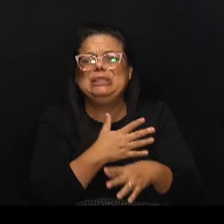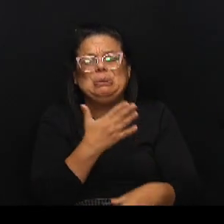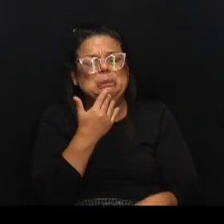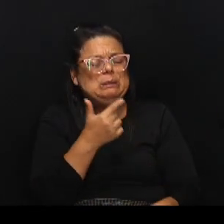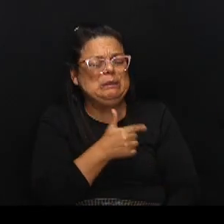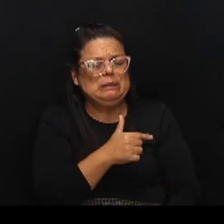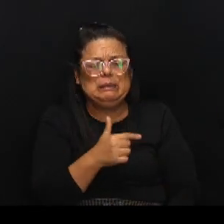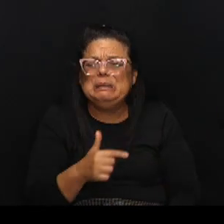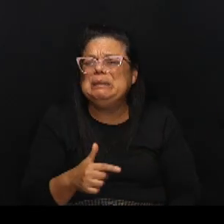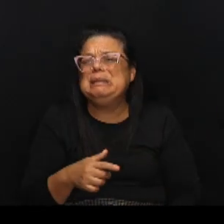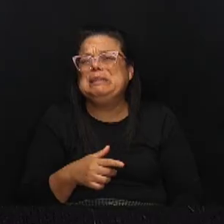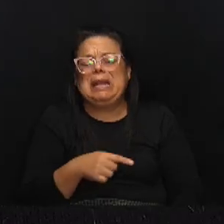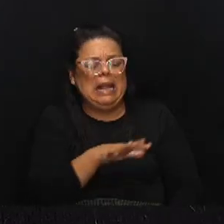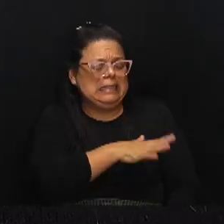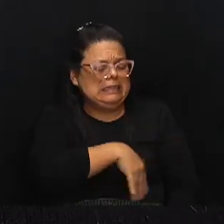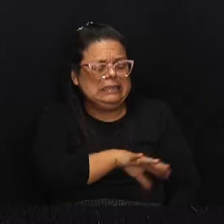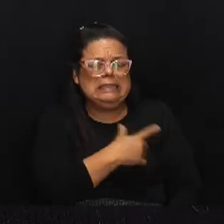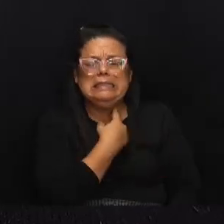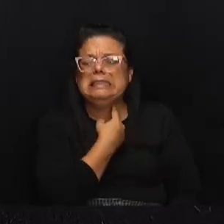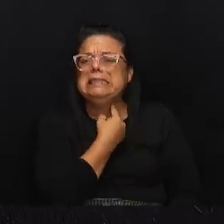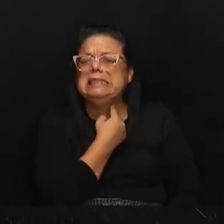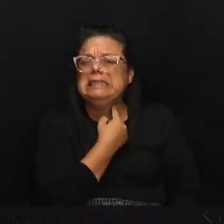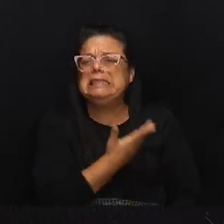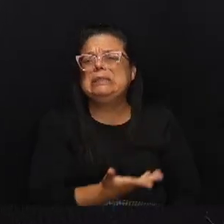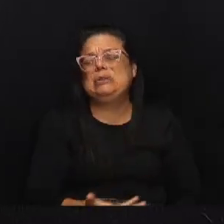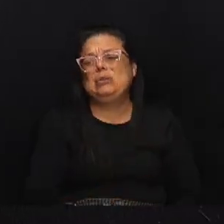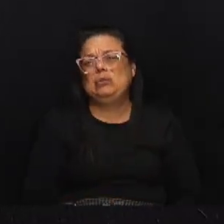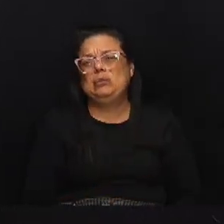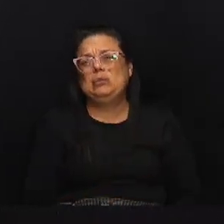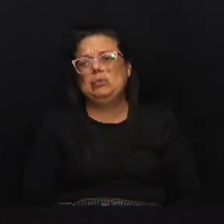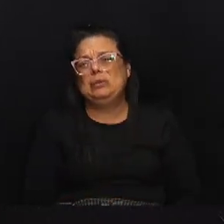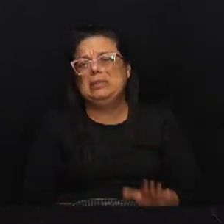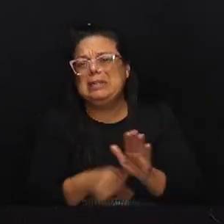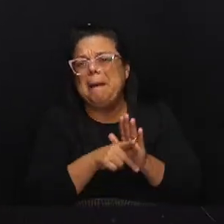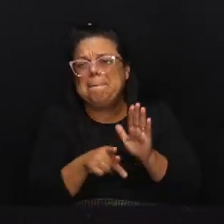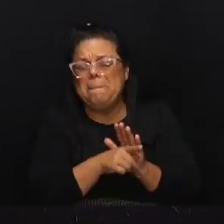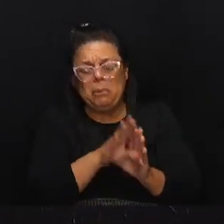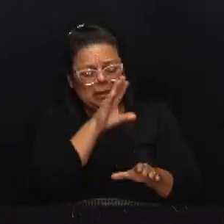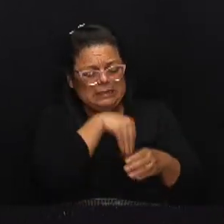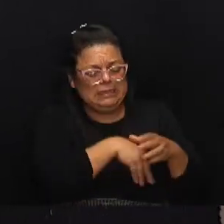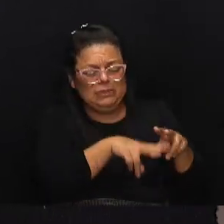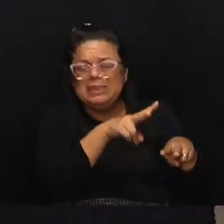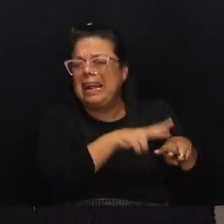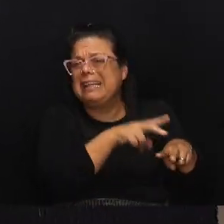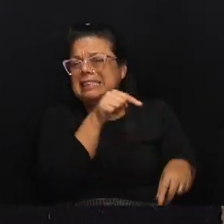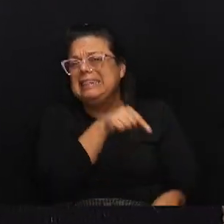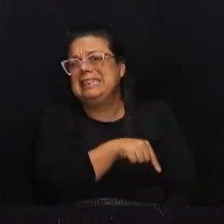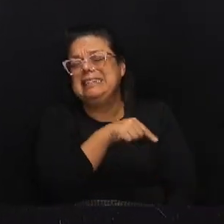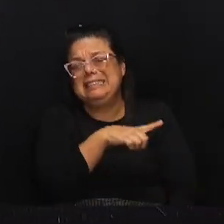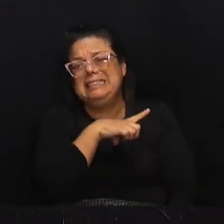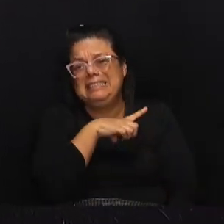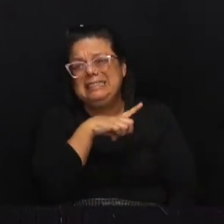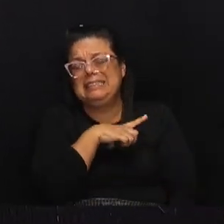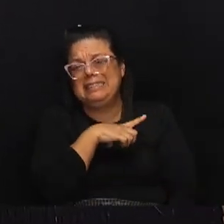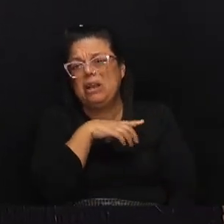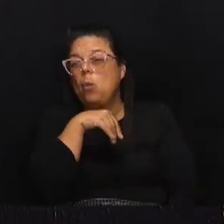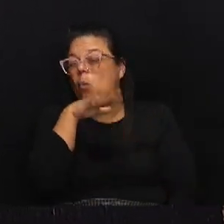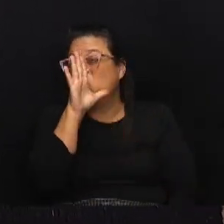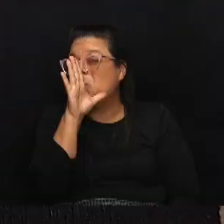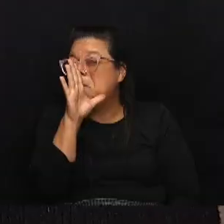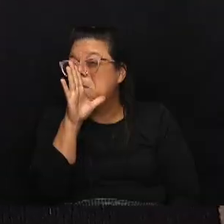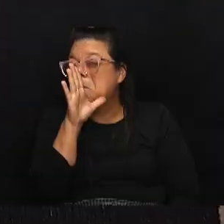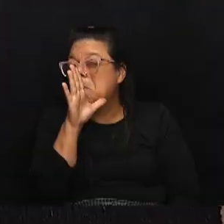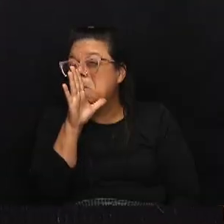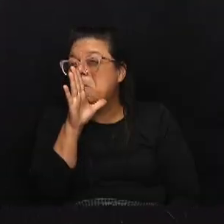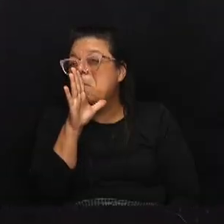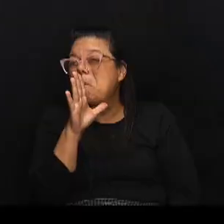até mesmo de preservação da vida. Na própria cadeia já havia justamente, quanto mais for o estado